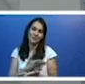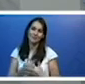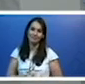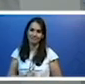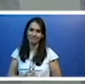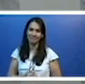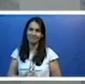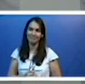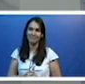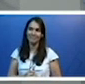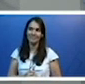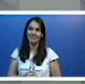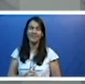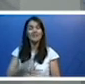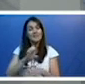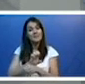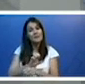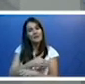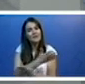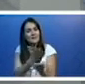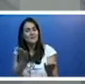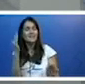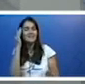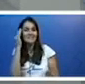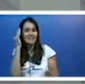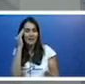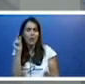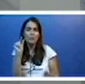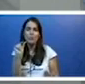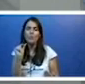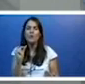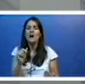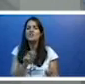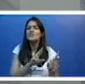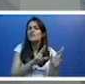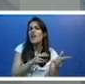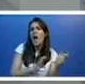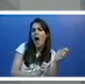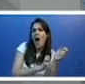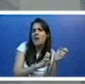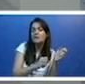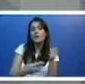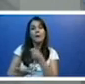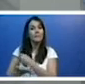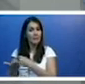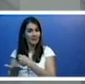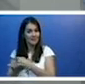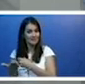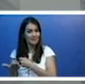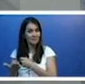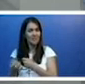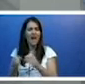pessoal. Eu espero que vocês tenham entendido um pouco sobre a diferença de ácido e base. Embora elas